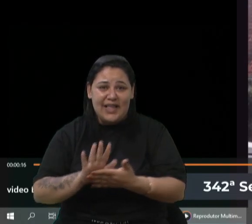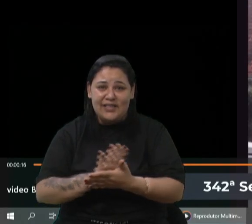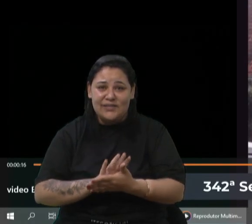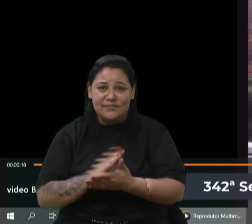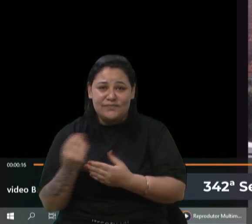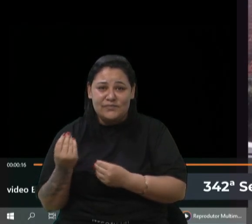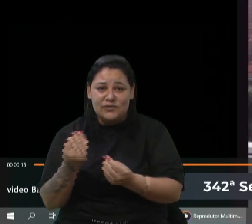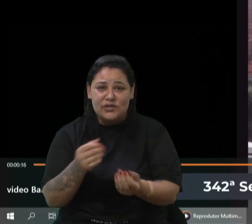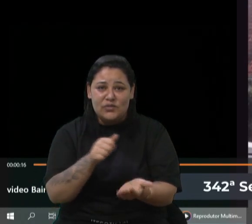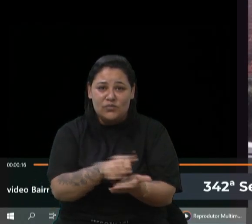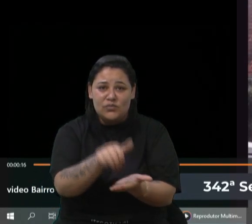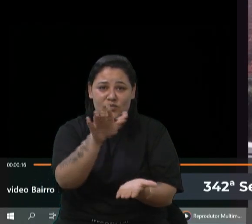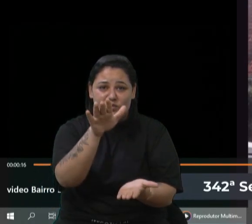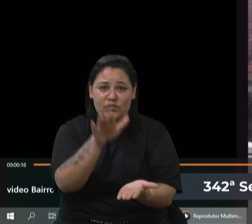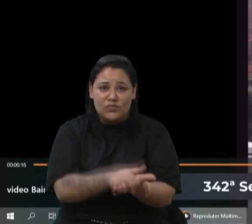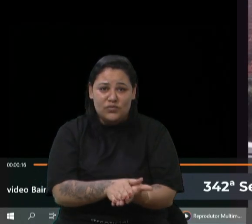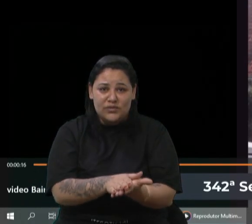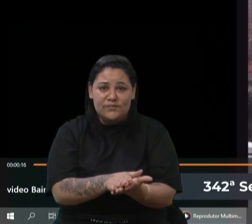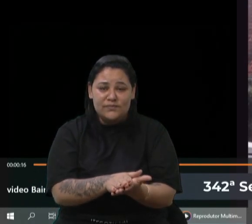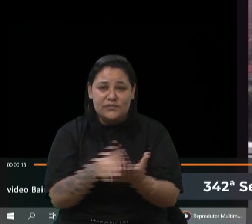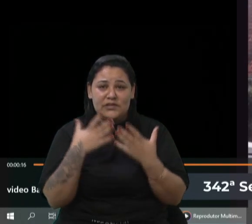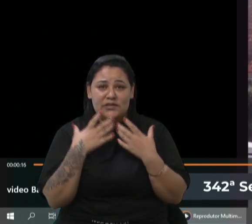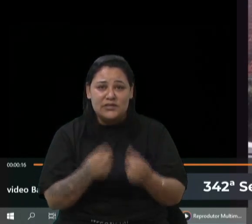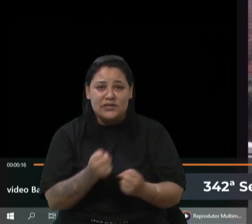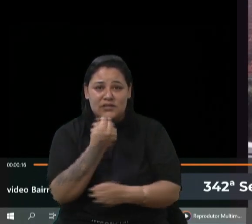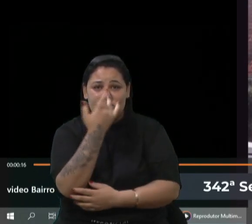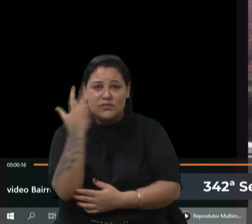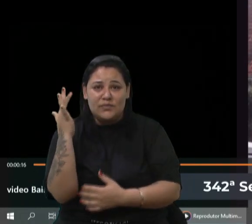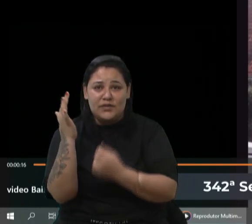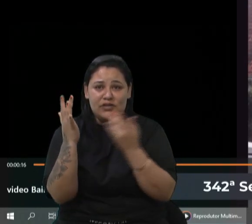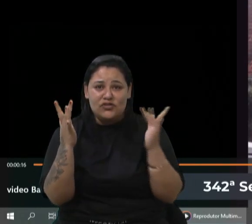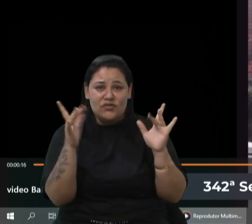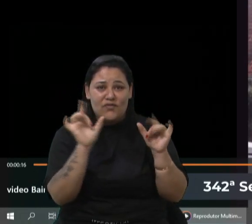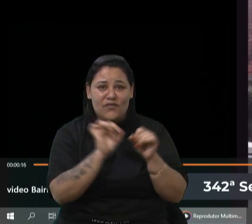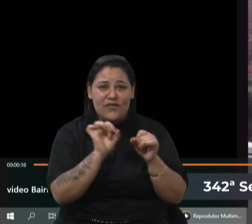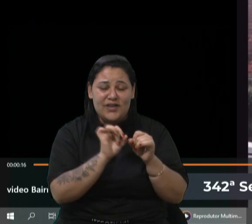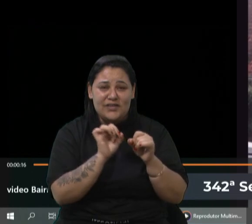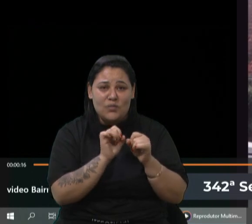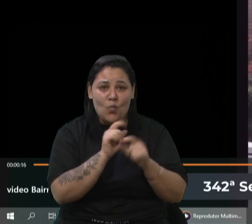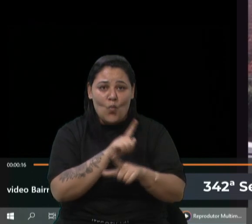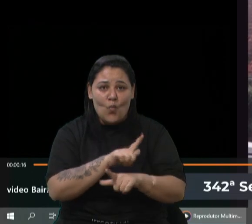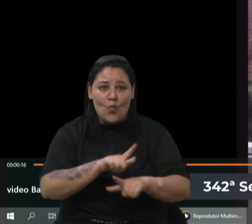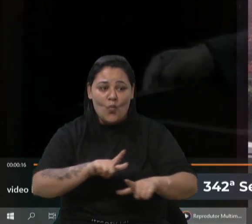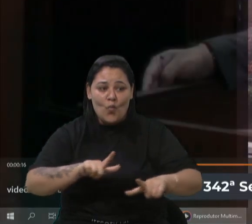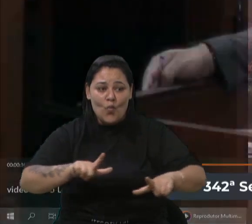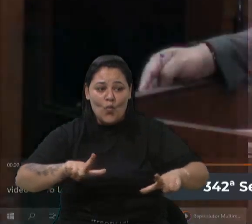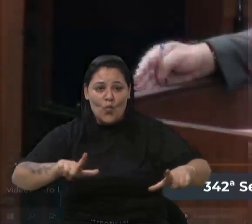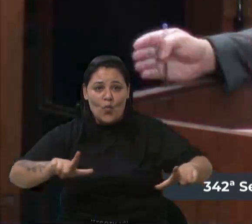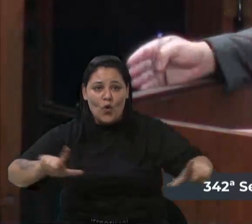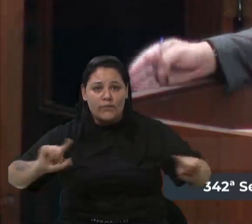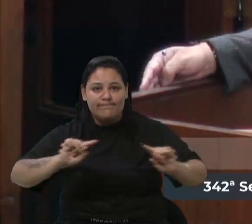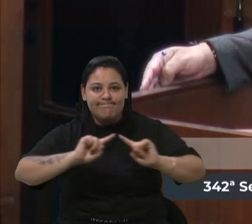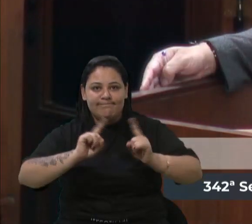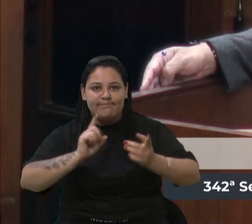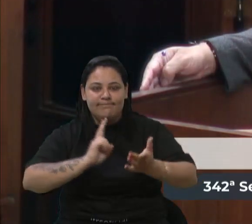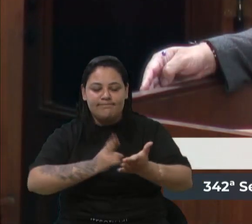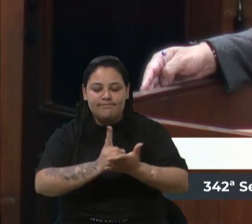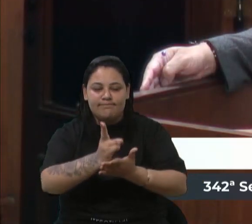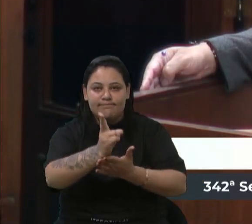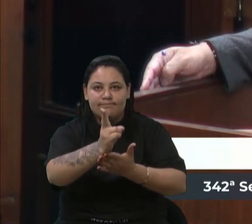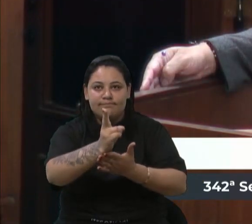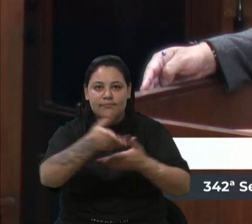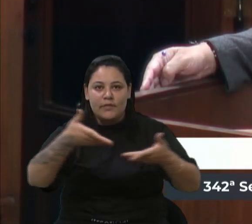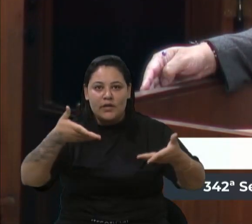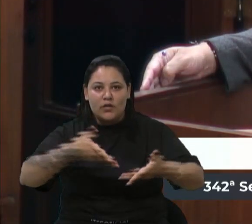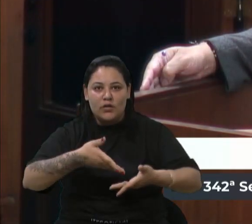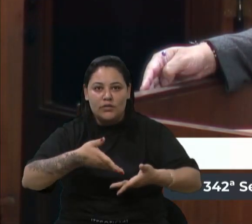a Secretaria do Meio Ambiente fez a limpeza, mas como continuou a situação, agora o